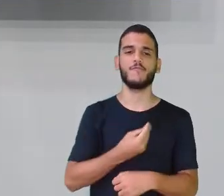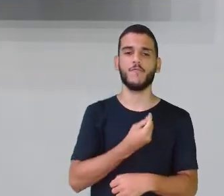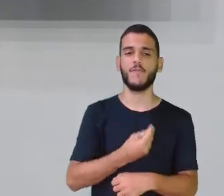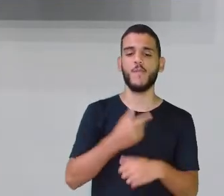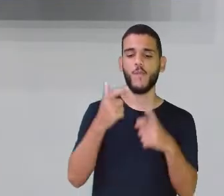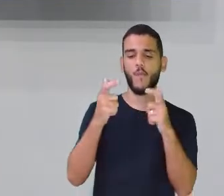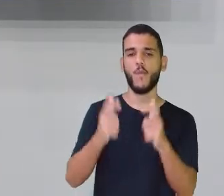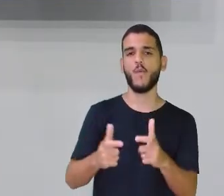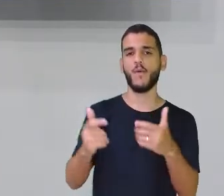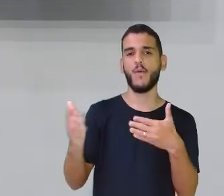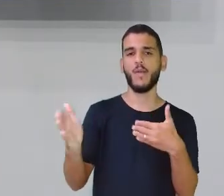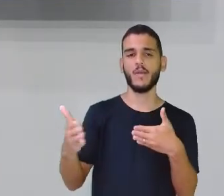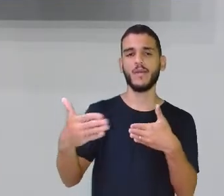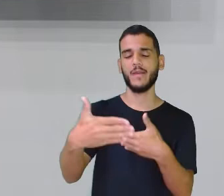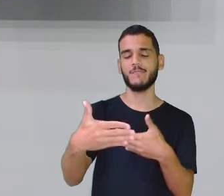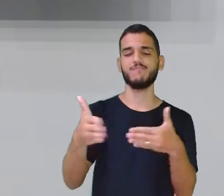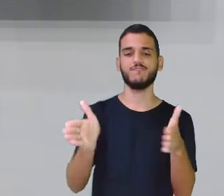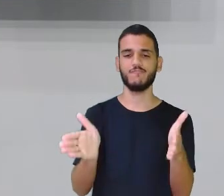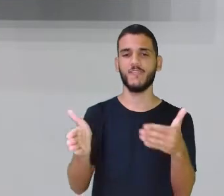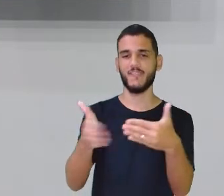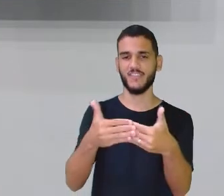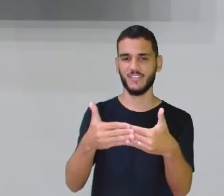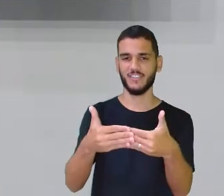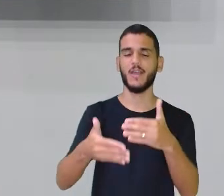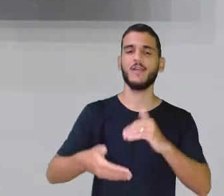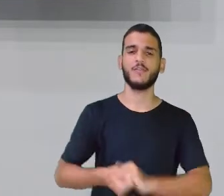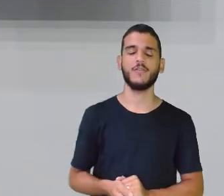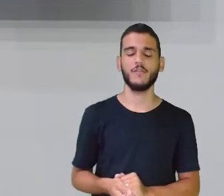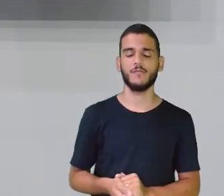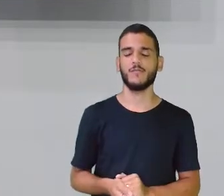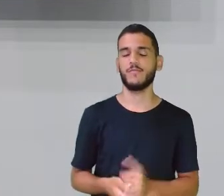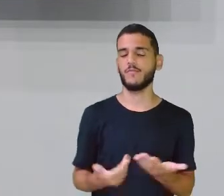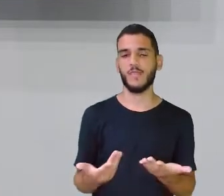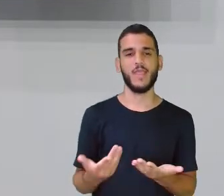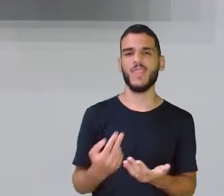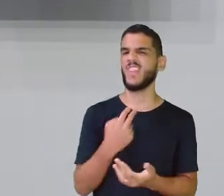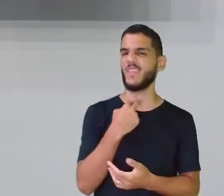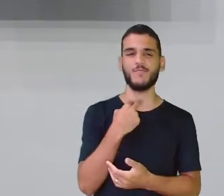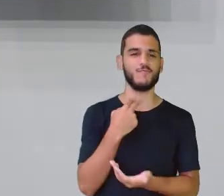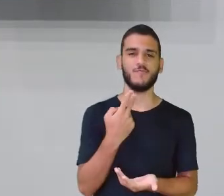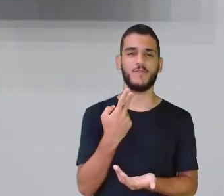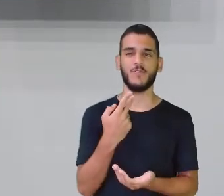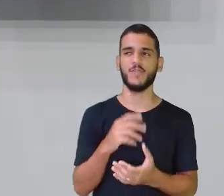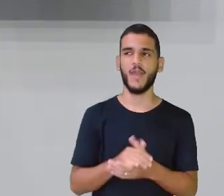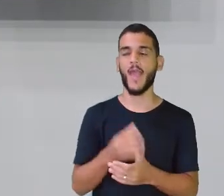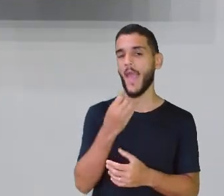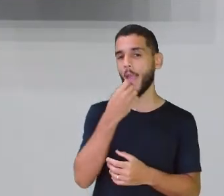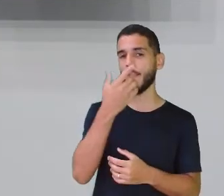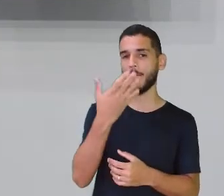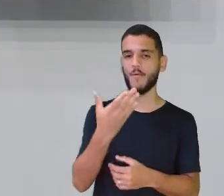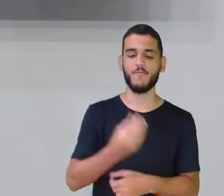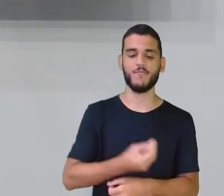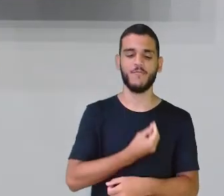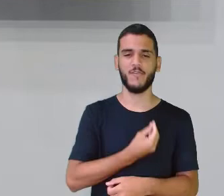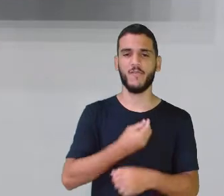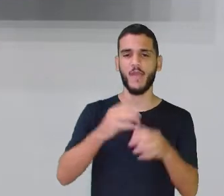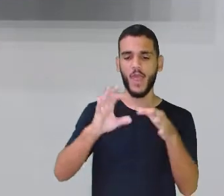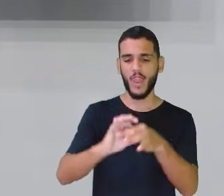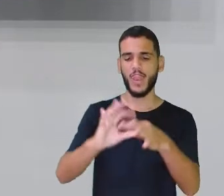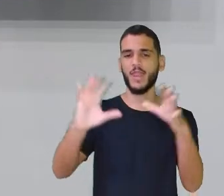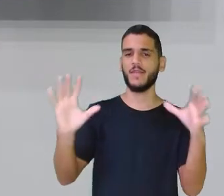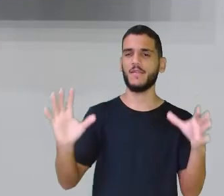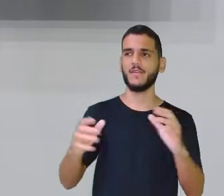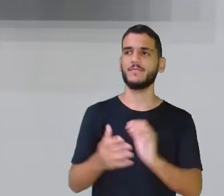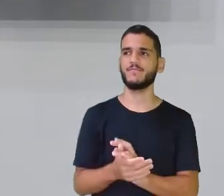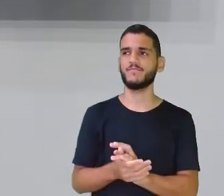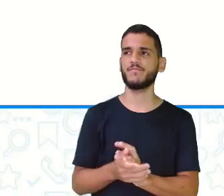se ela estivesse sendo criada no ar livre, que ela pegaria lá o solzinho. Então, muitos criadores também têm esse cuidado. Vocês já